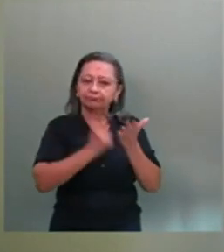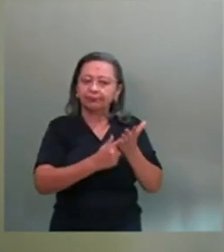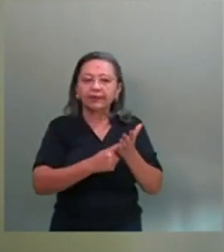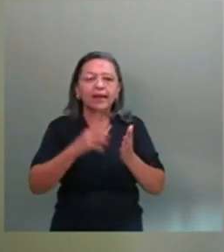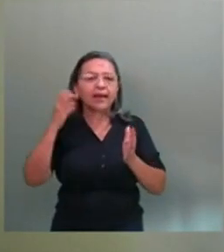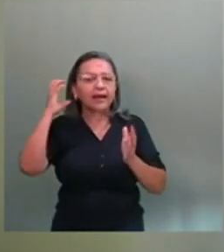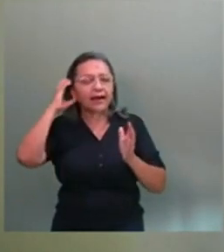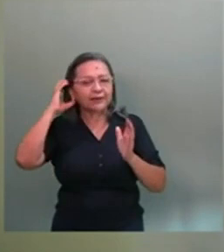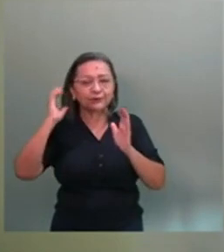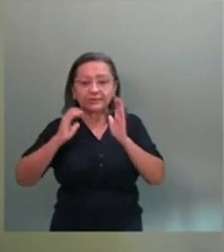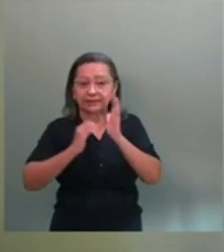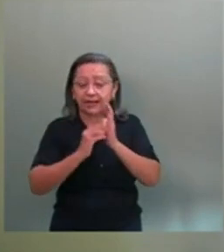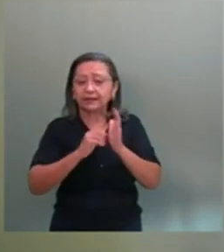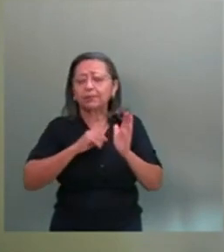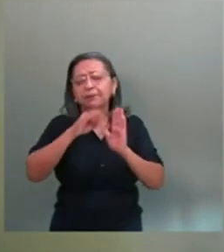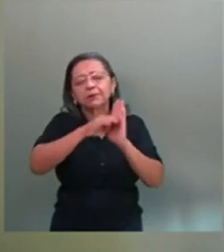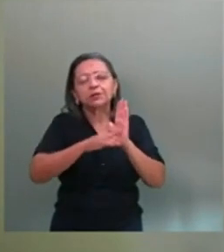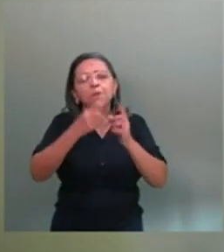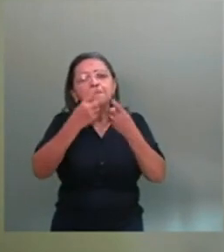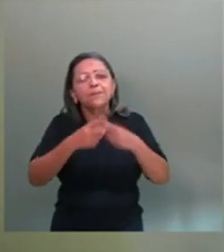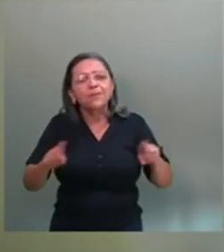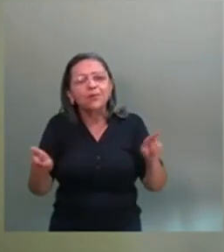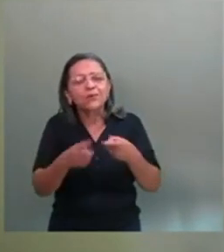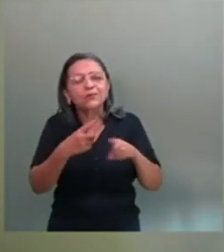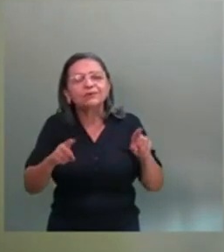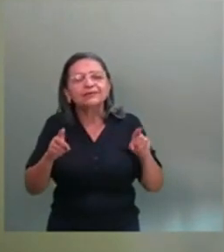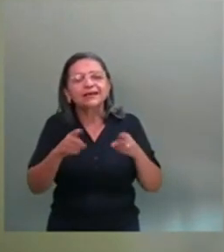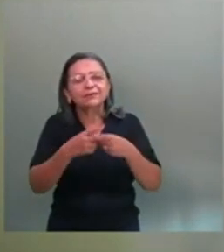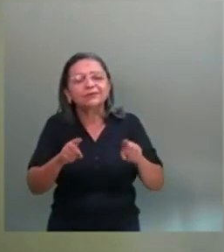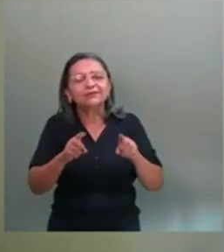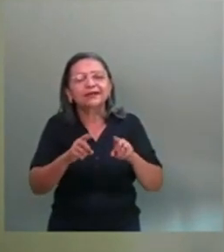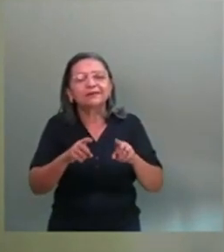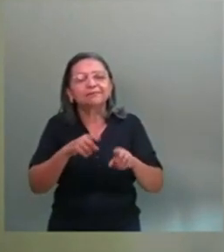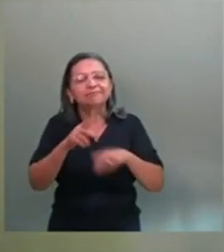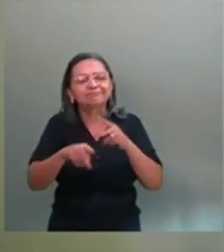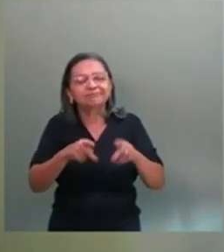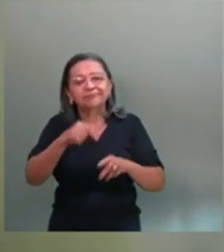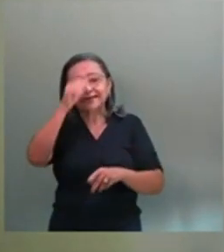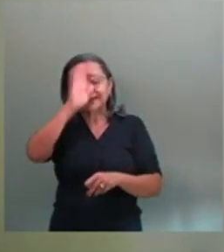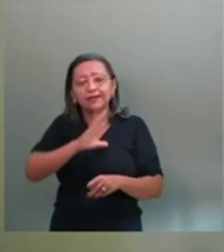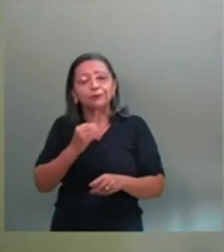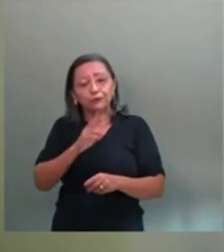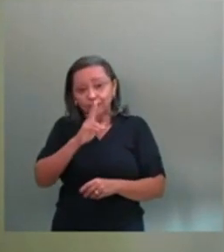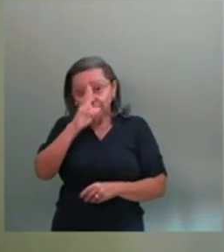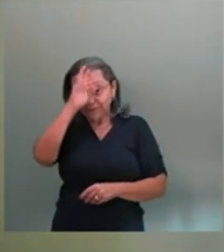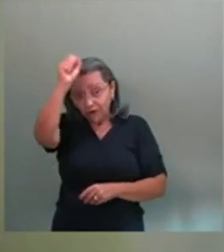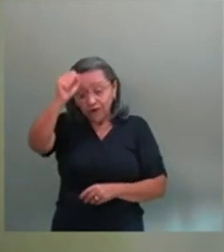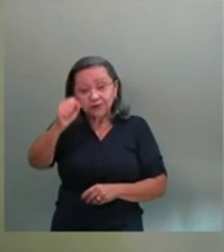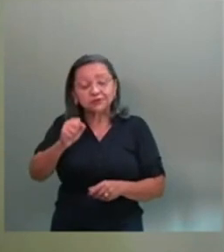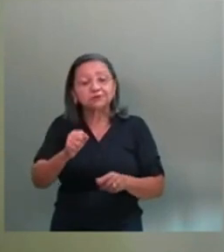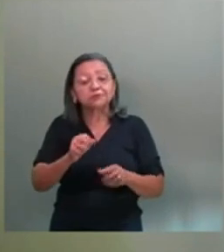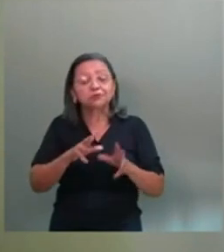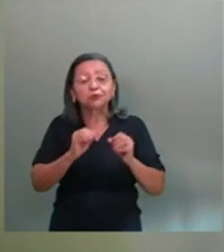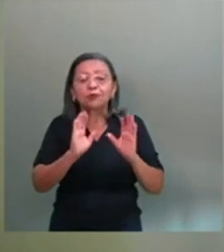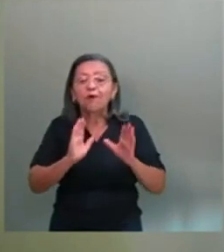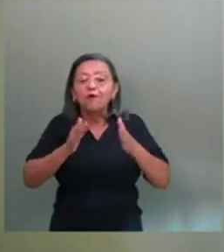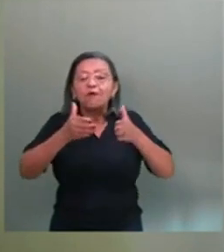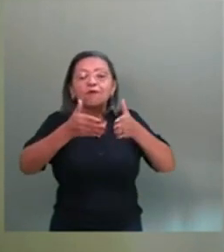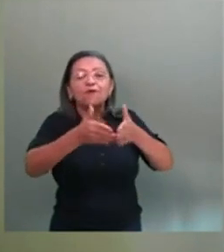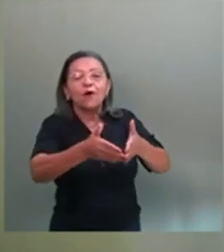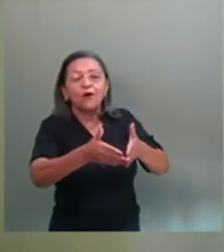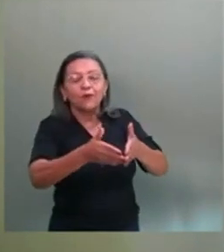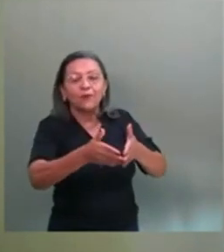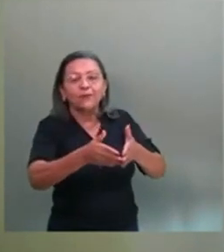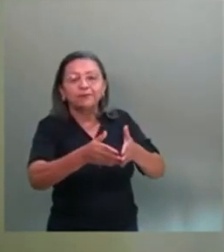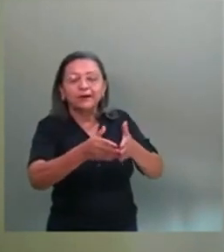programação de música popular brasileira bastante forte, com as atenções todas voltadas